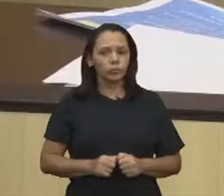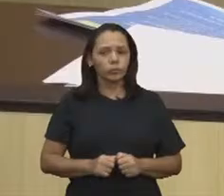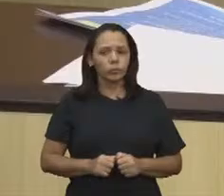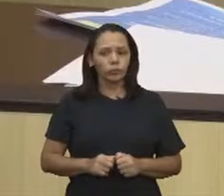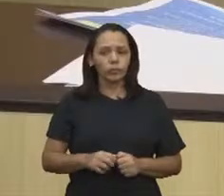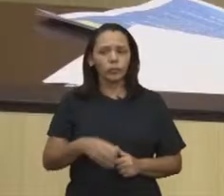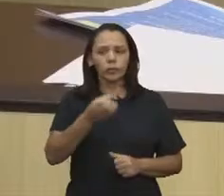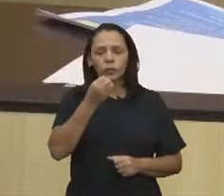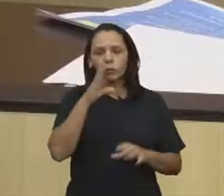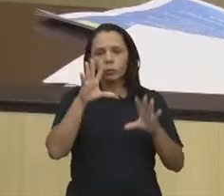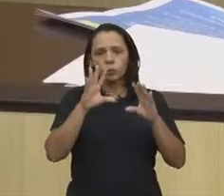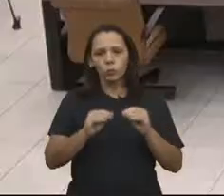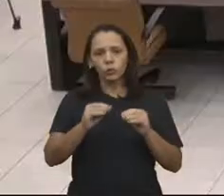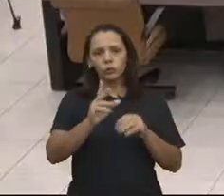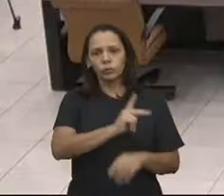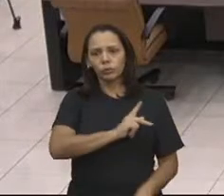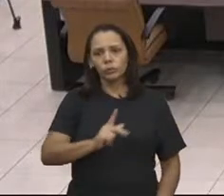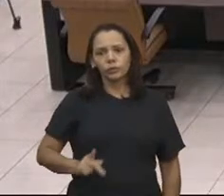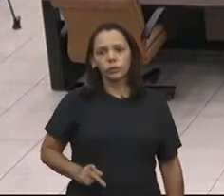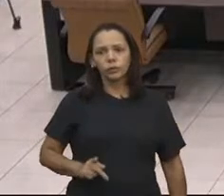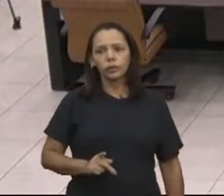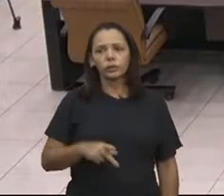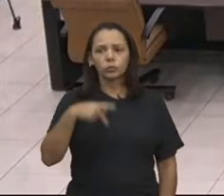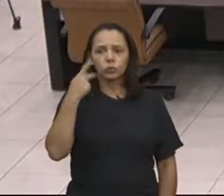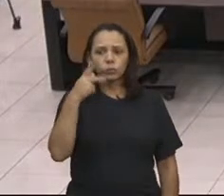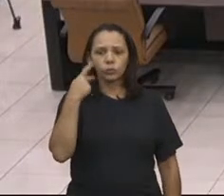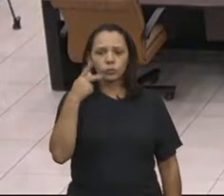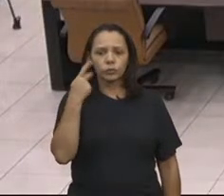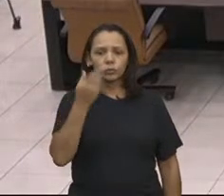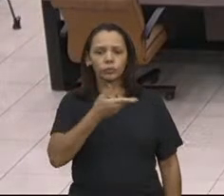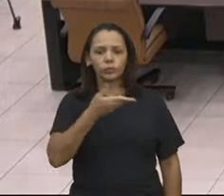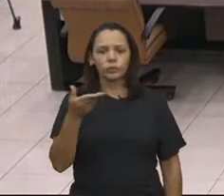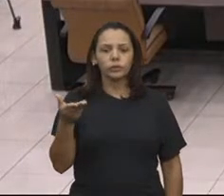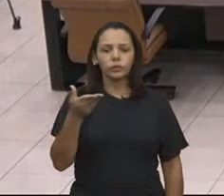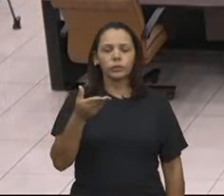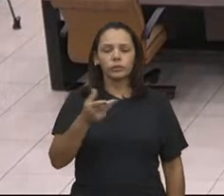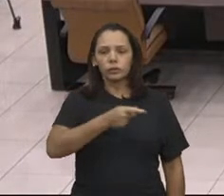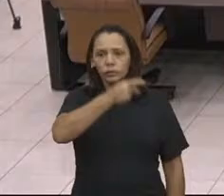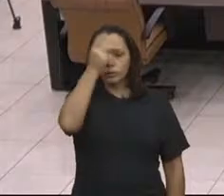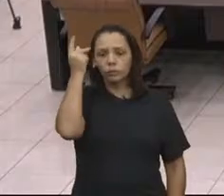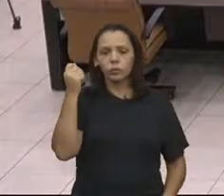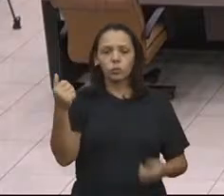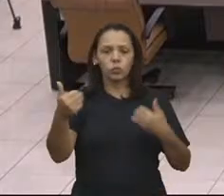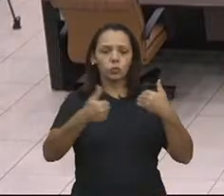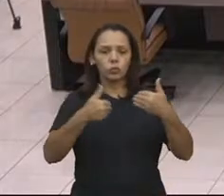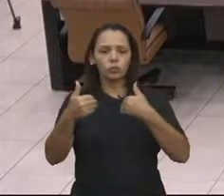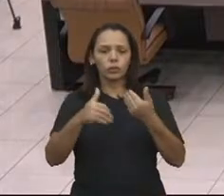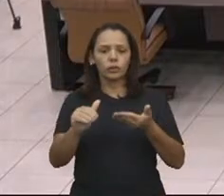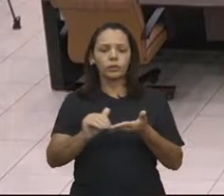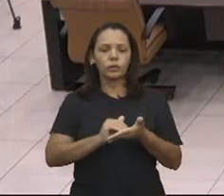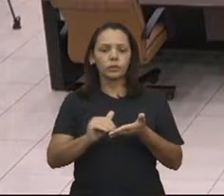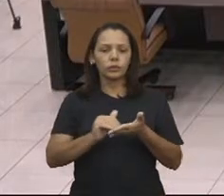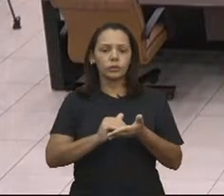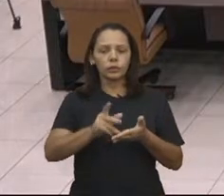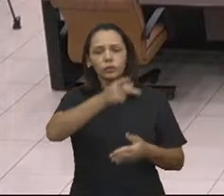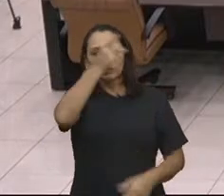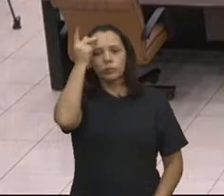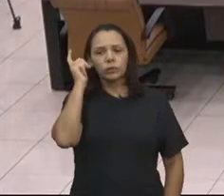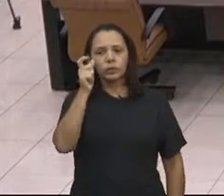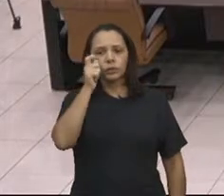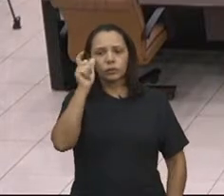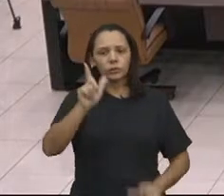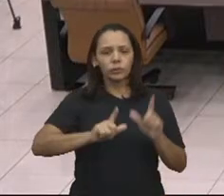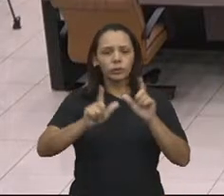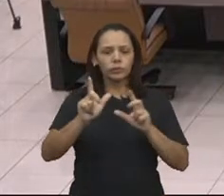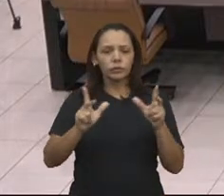Boa noite, presidente, boa noite, nobres vereadores, boa noite, público presente, secretários e quem nos assiste na TV